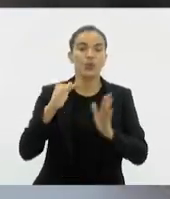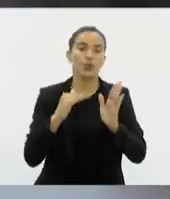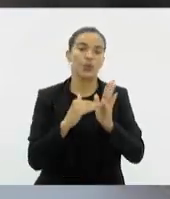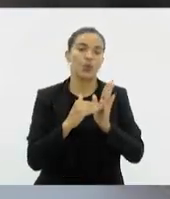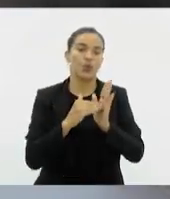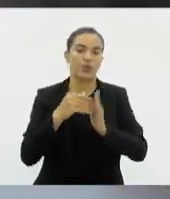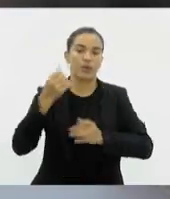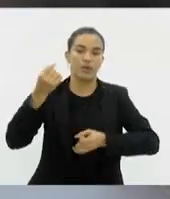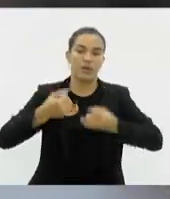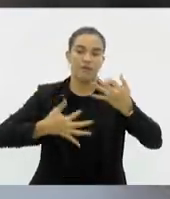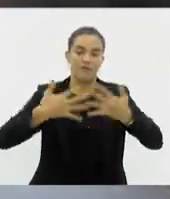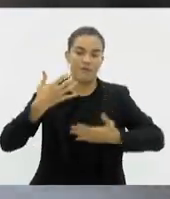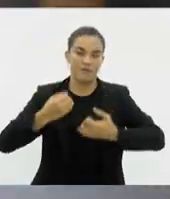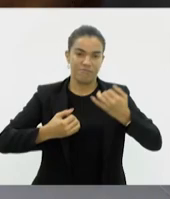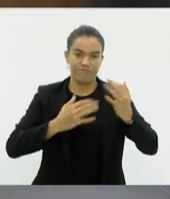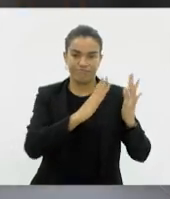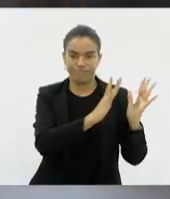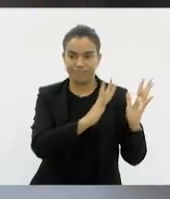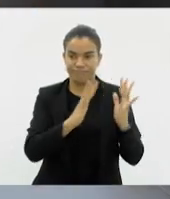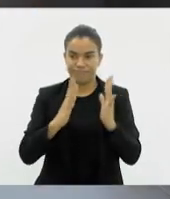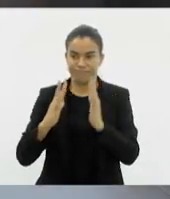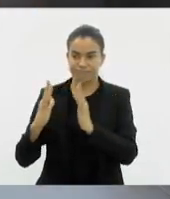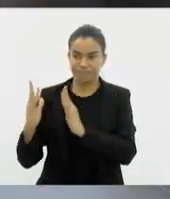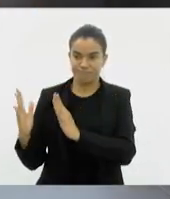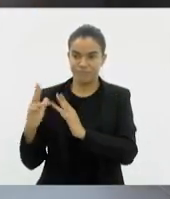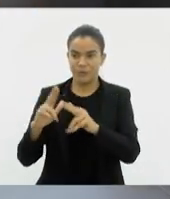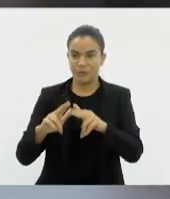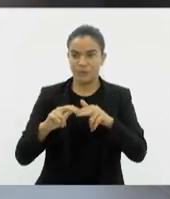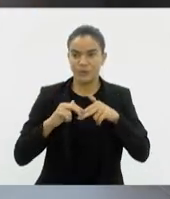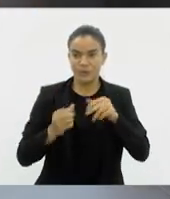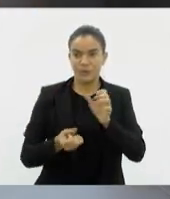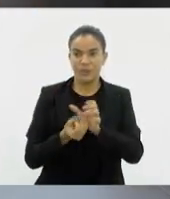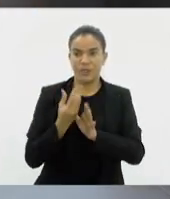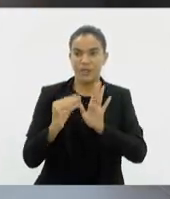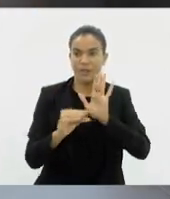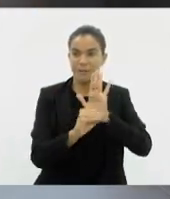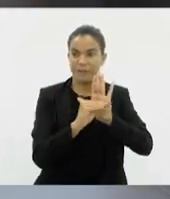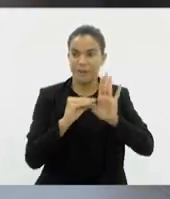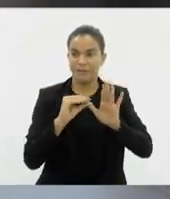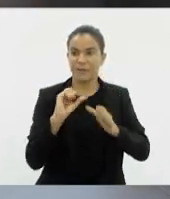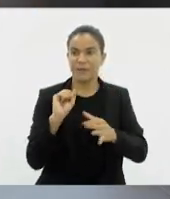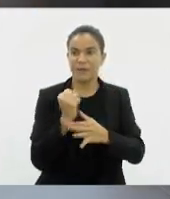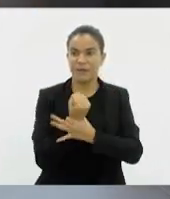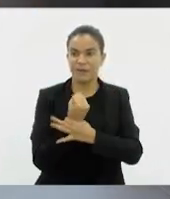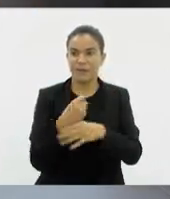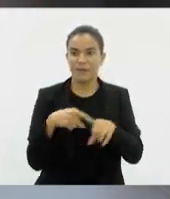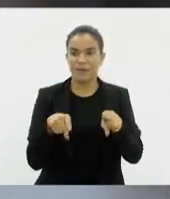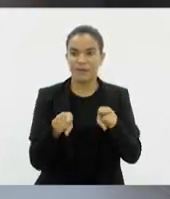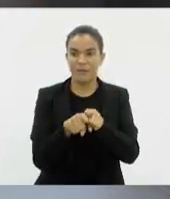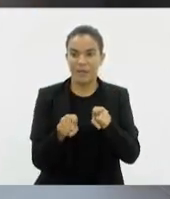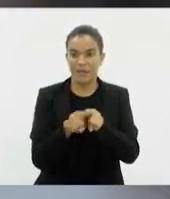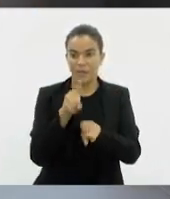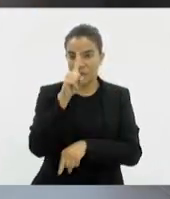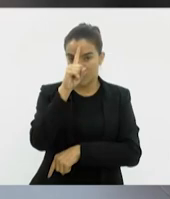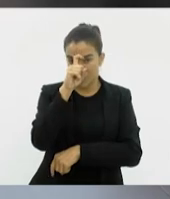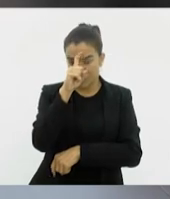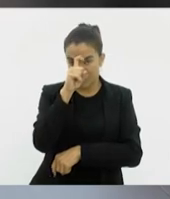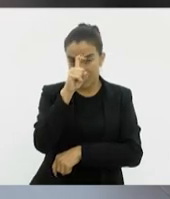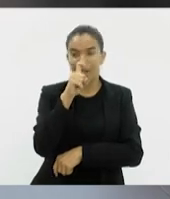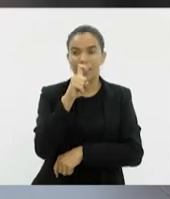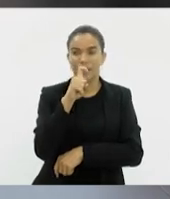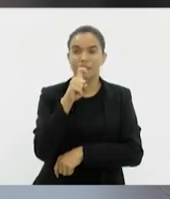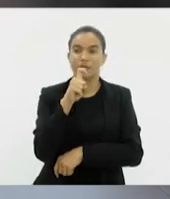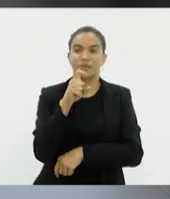com ela. Então, esse foi o motivo da emenda que fiz, para garantir também, né, nos hospitais o